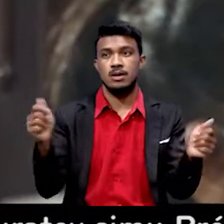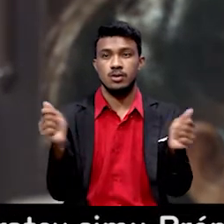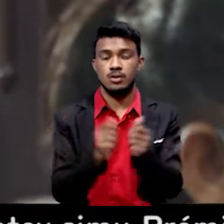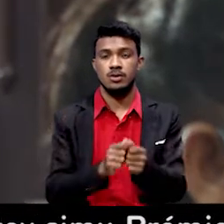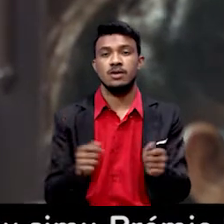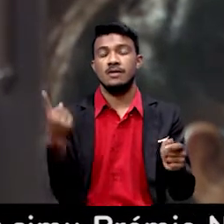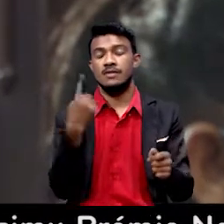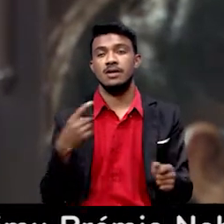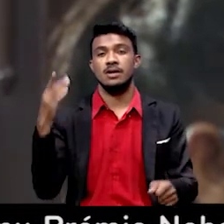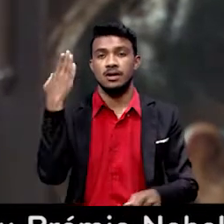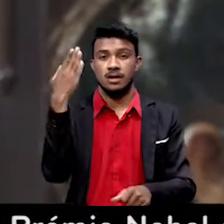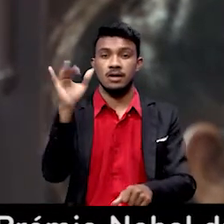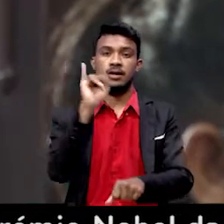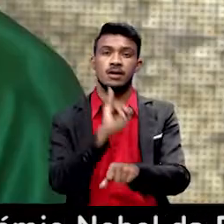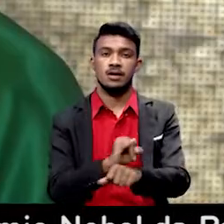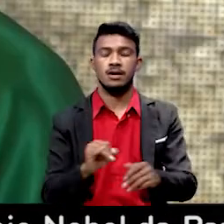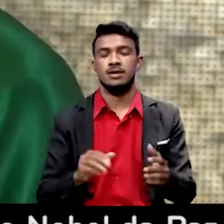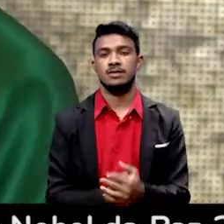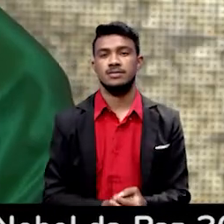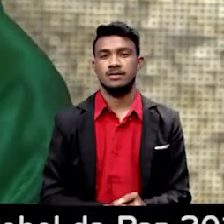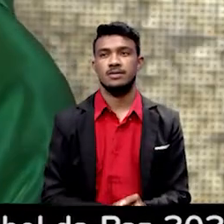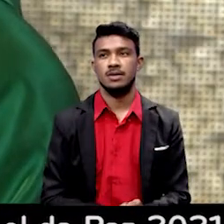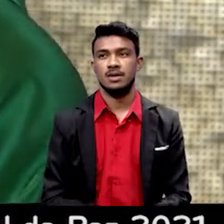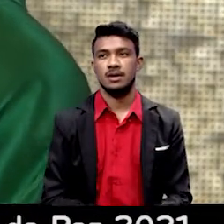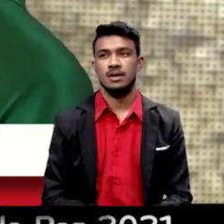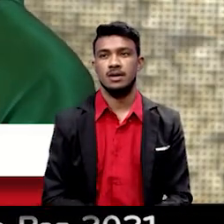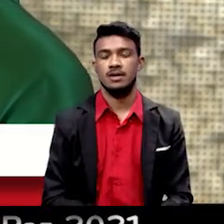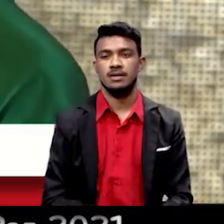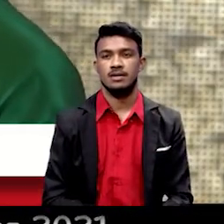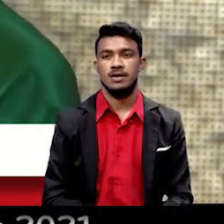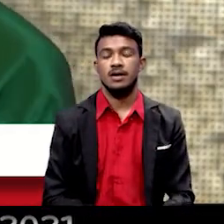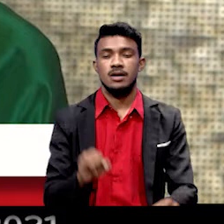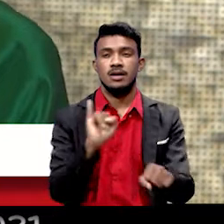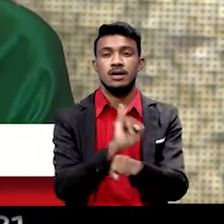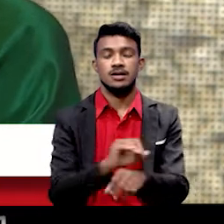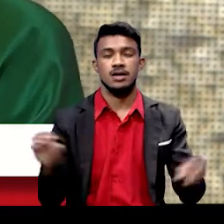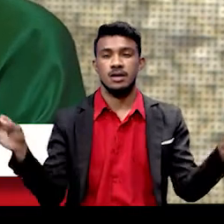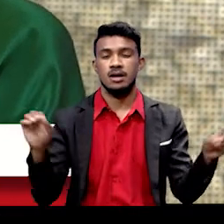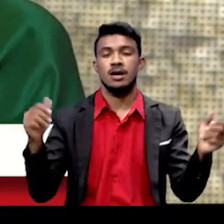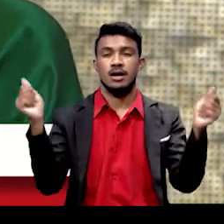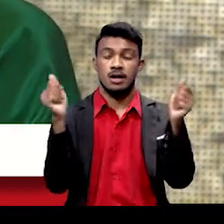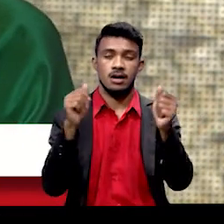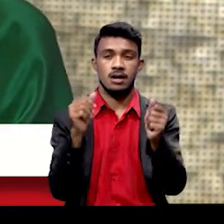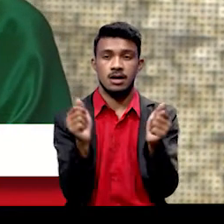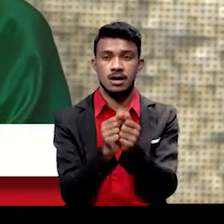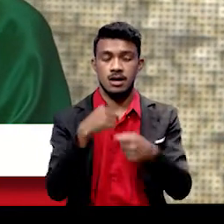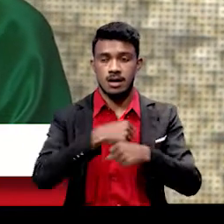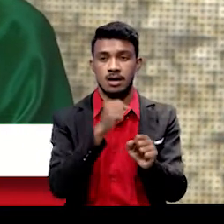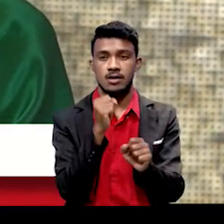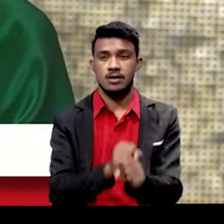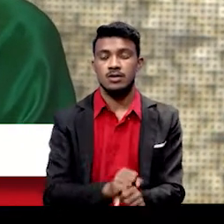creda. A Igreja não faz o sínodo. A